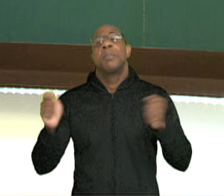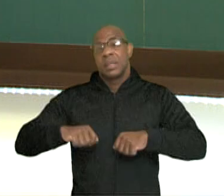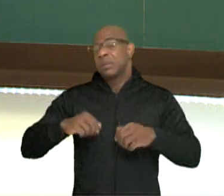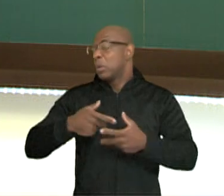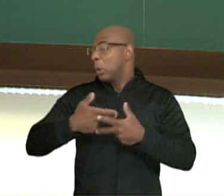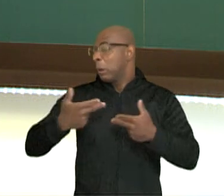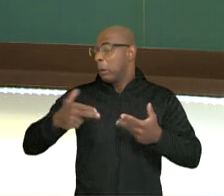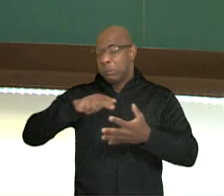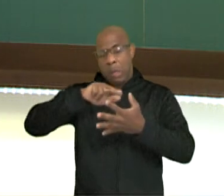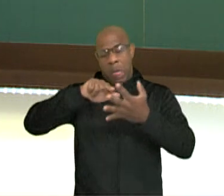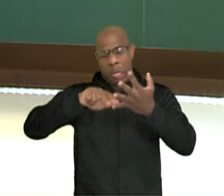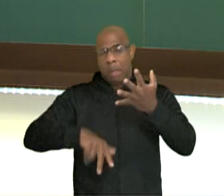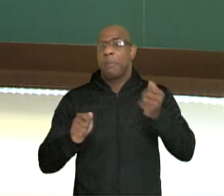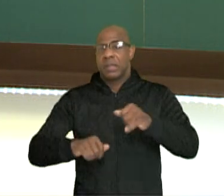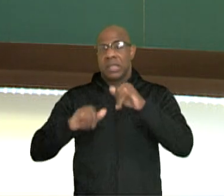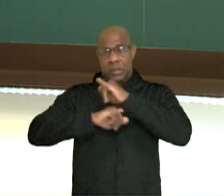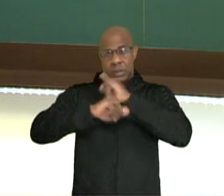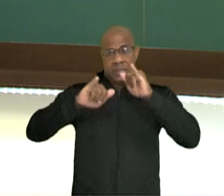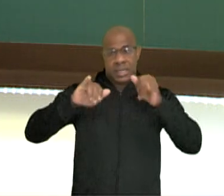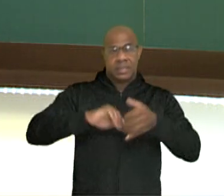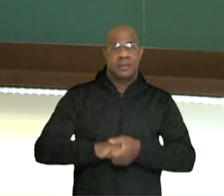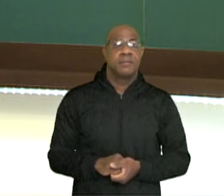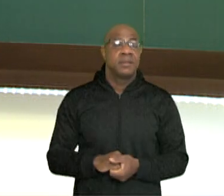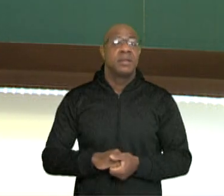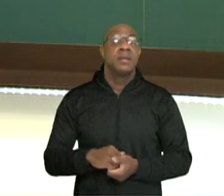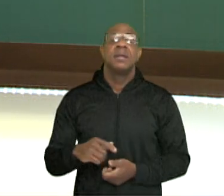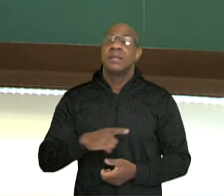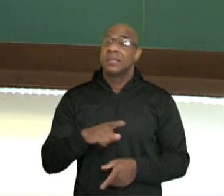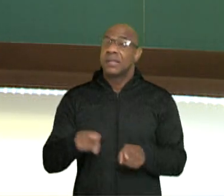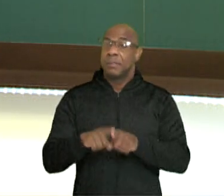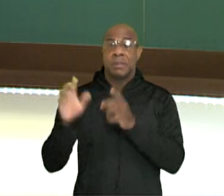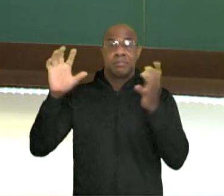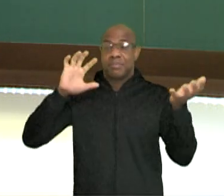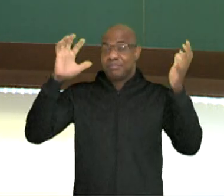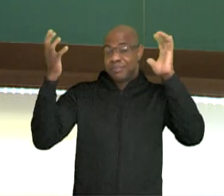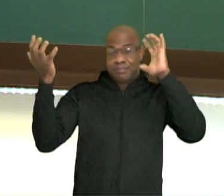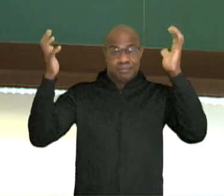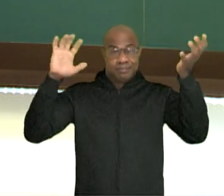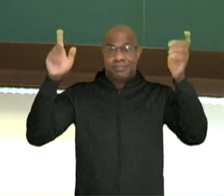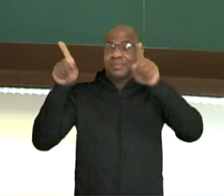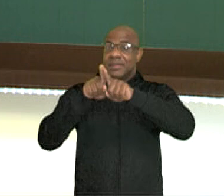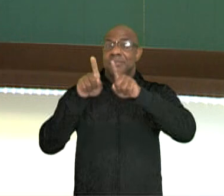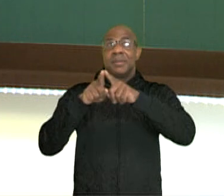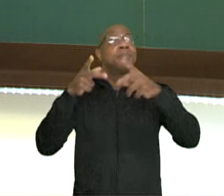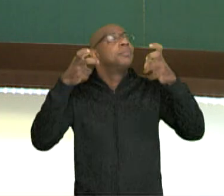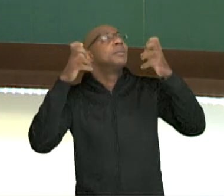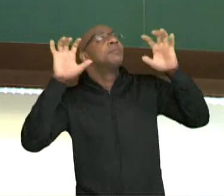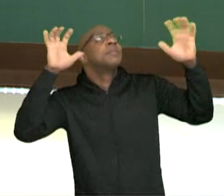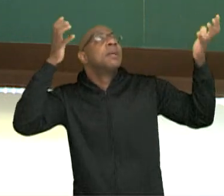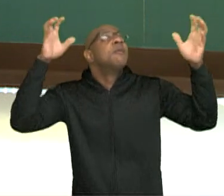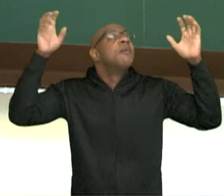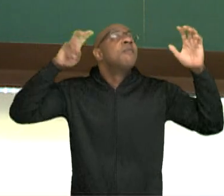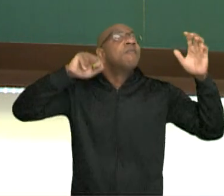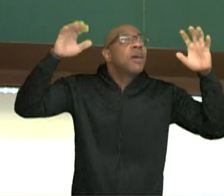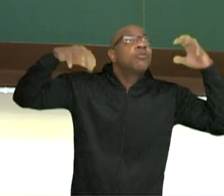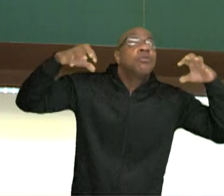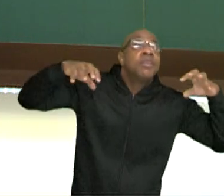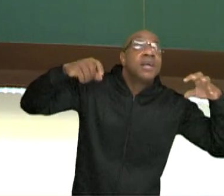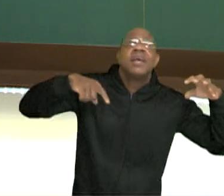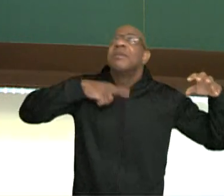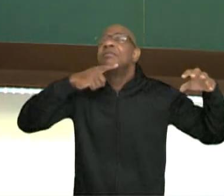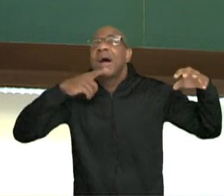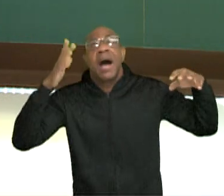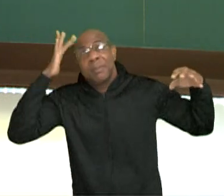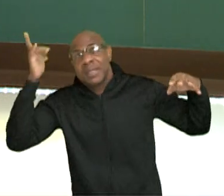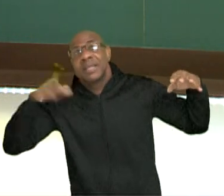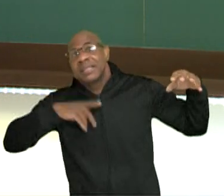noticiadas. Diariamente são. Temos até a previsão do tempo ali, que é importante. Por que é importante saber se vai chover,